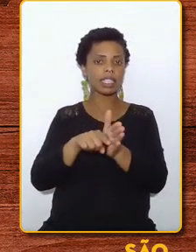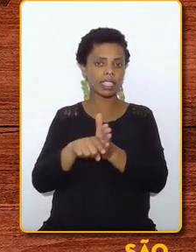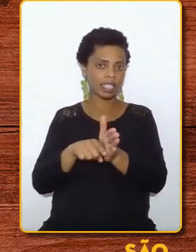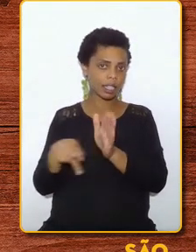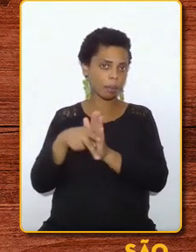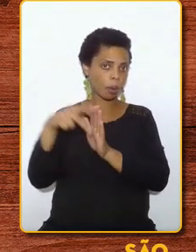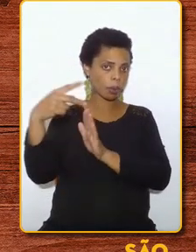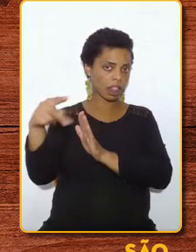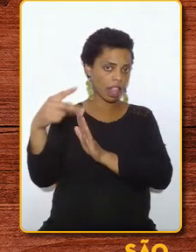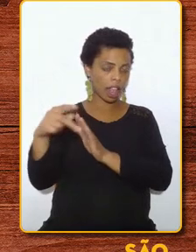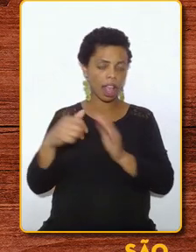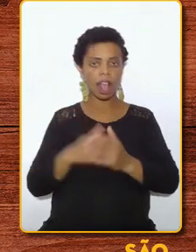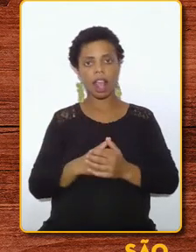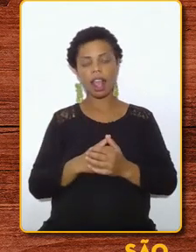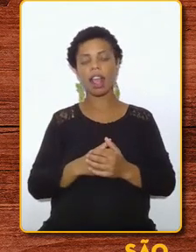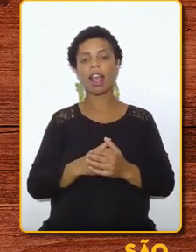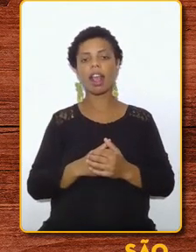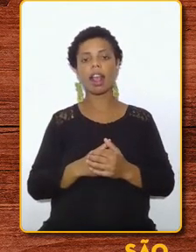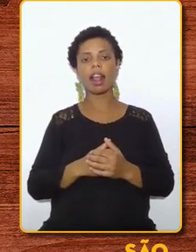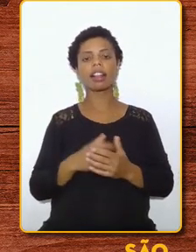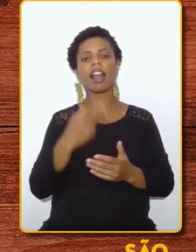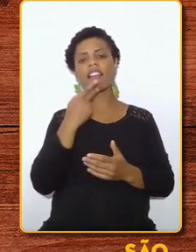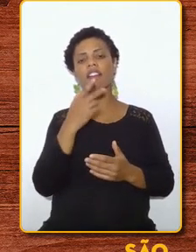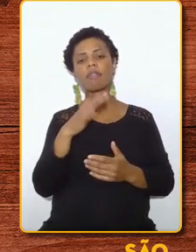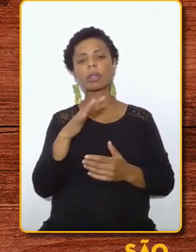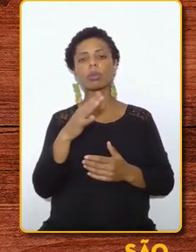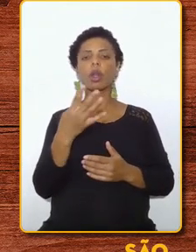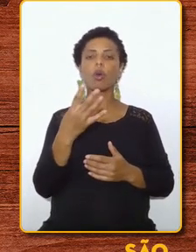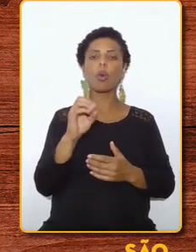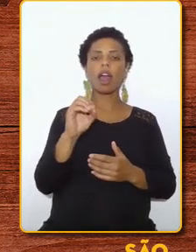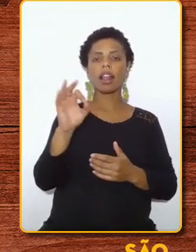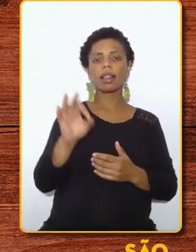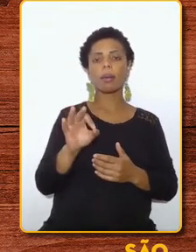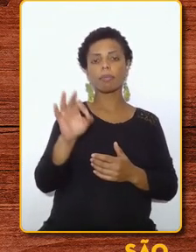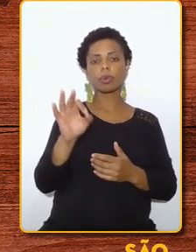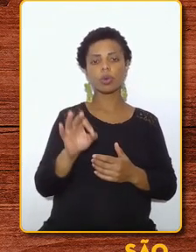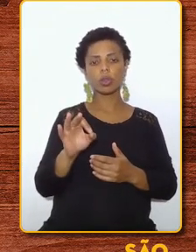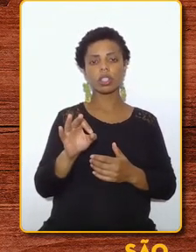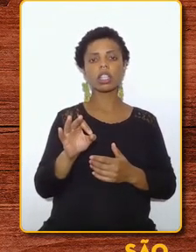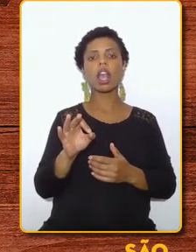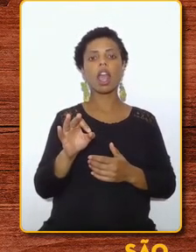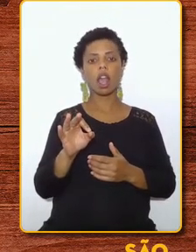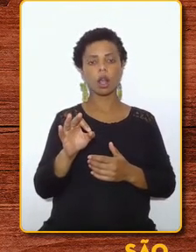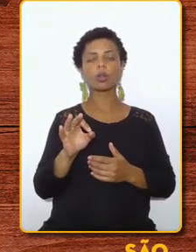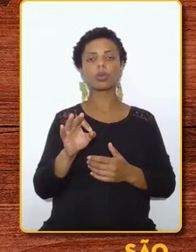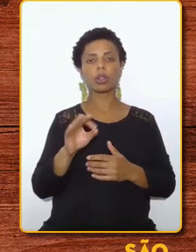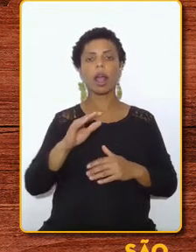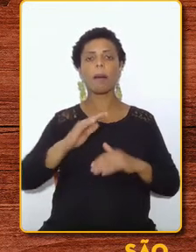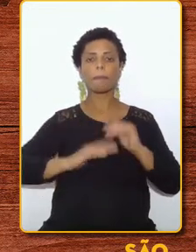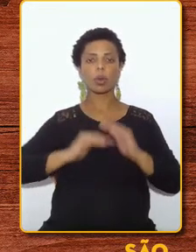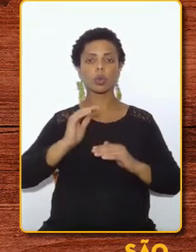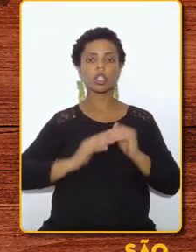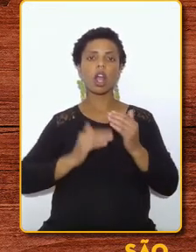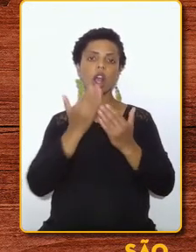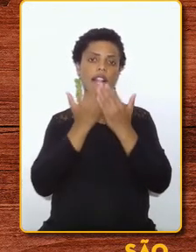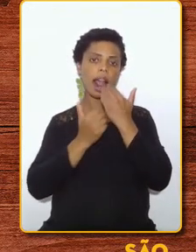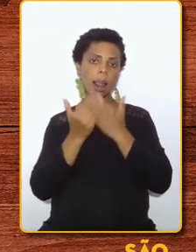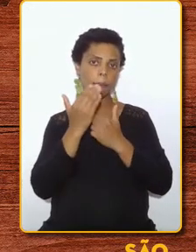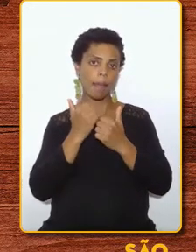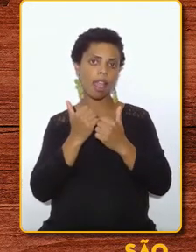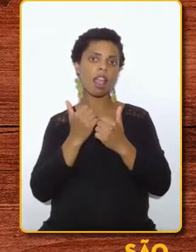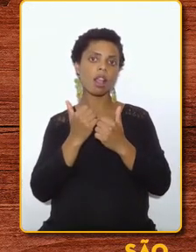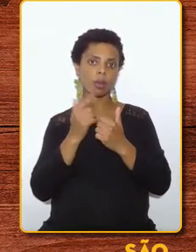dava alguma coisa como 40% do valor da produção de alimentos. Mas, claro, era um viés pelo lado